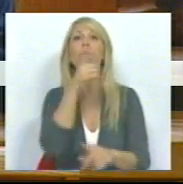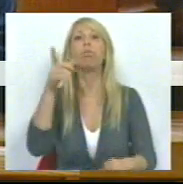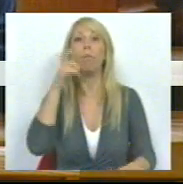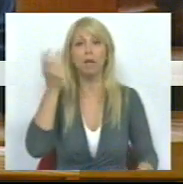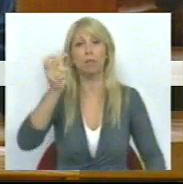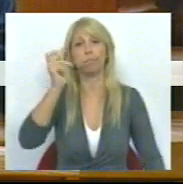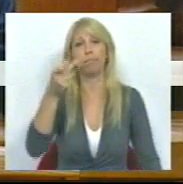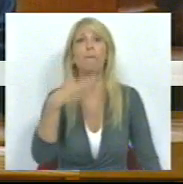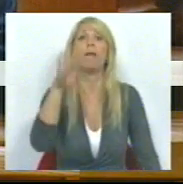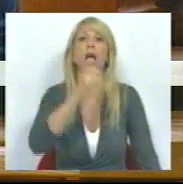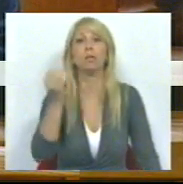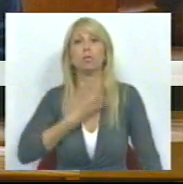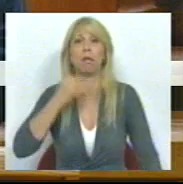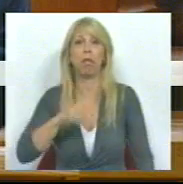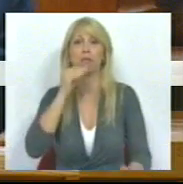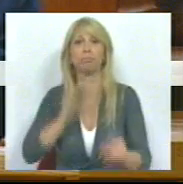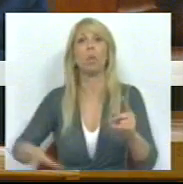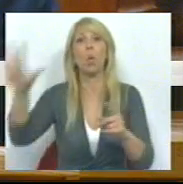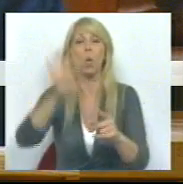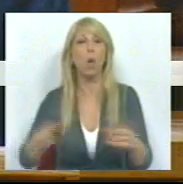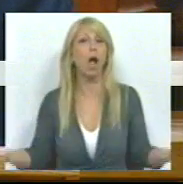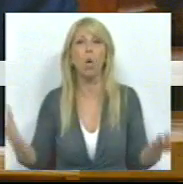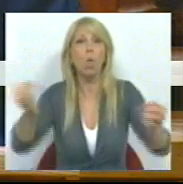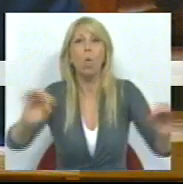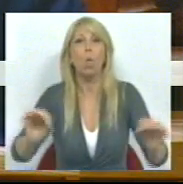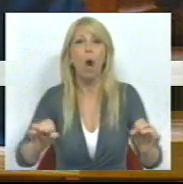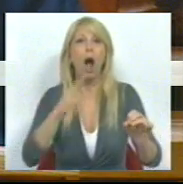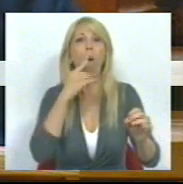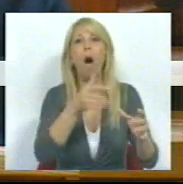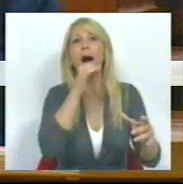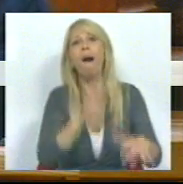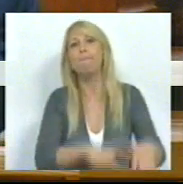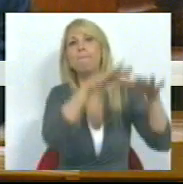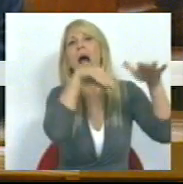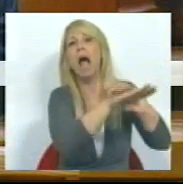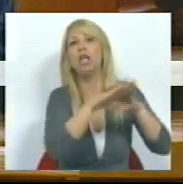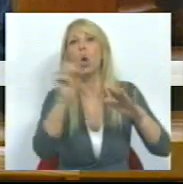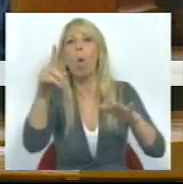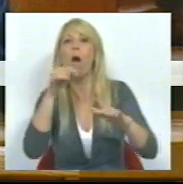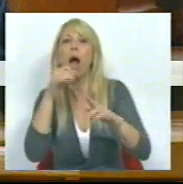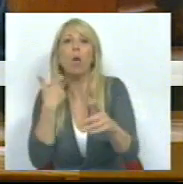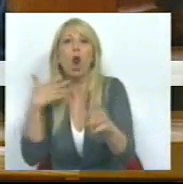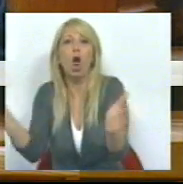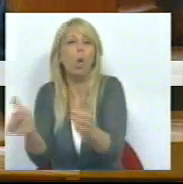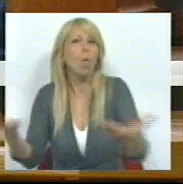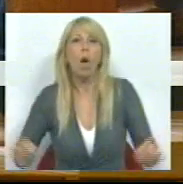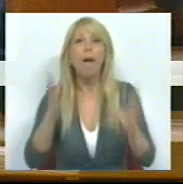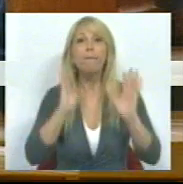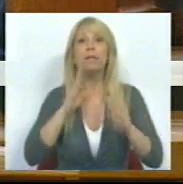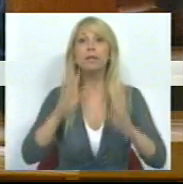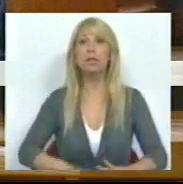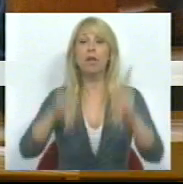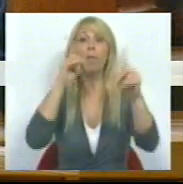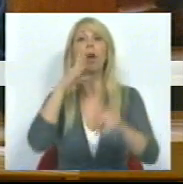e PSD locais, nem grande barragem, nem pequenas charcas. Precisam de investigação e desenvolvimento e